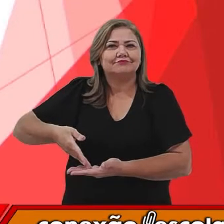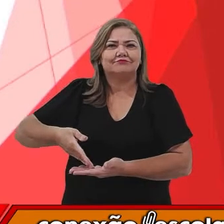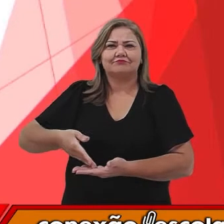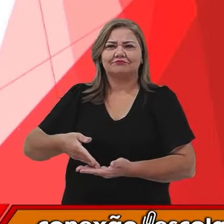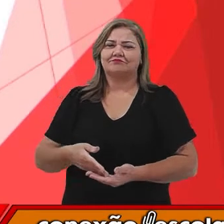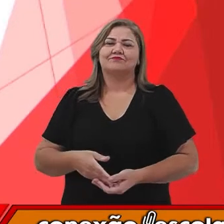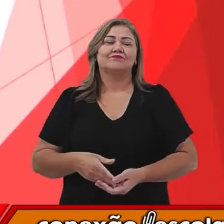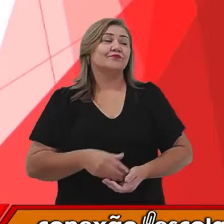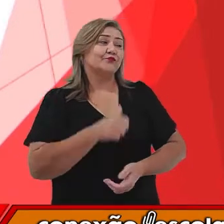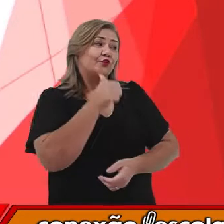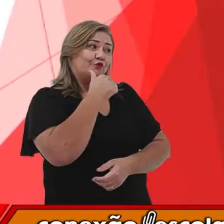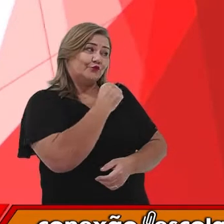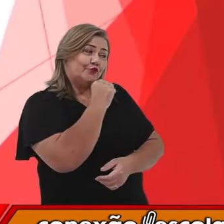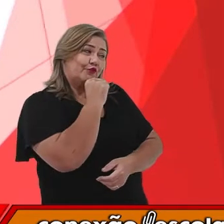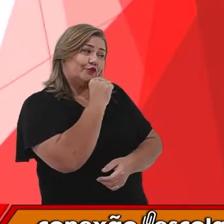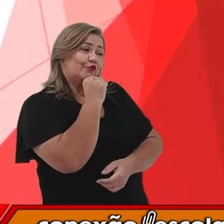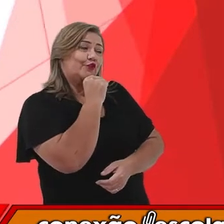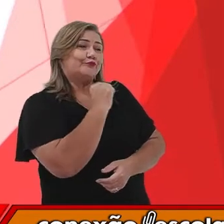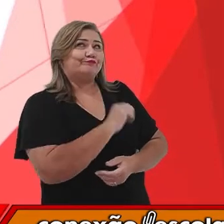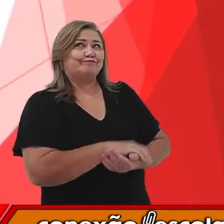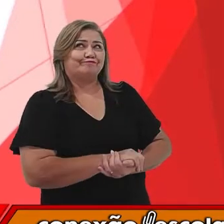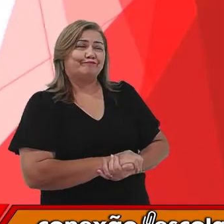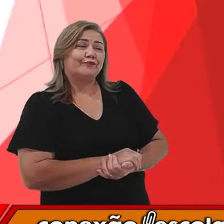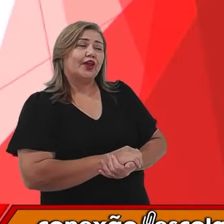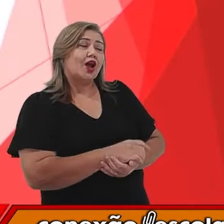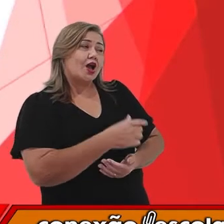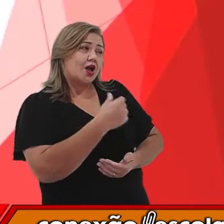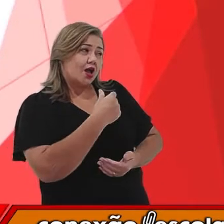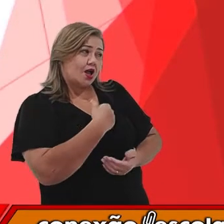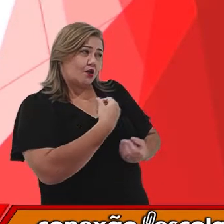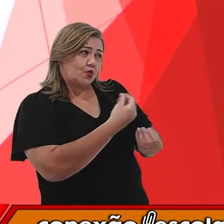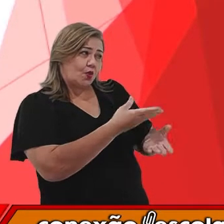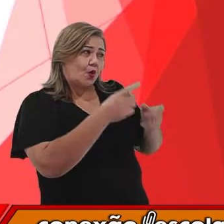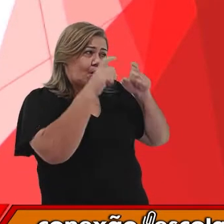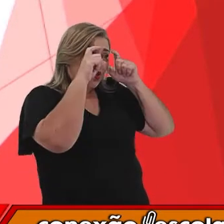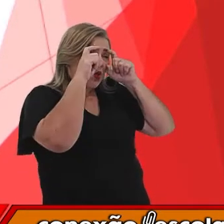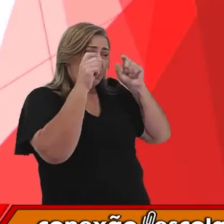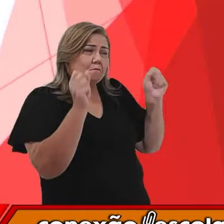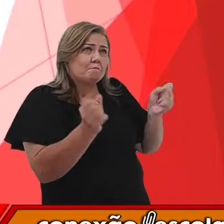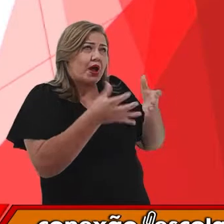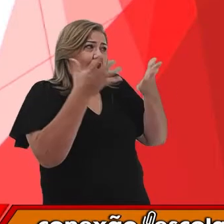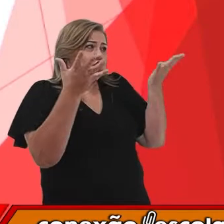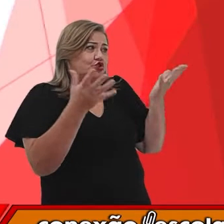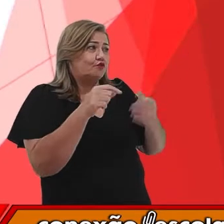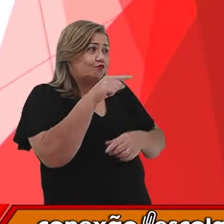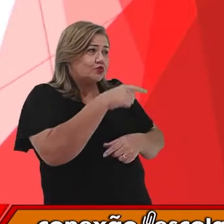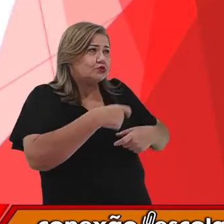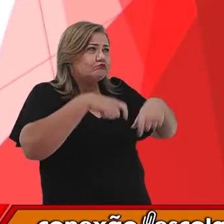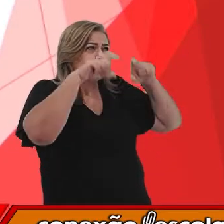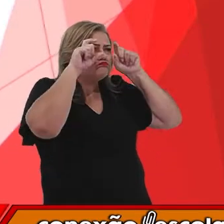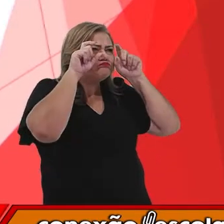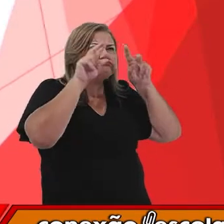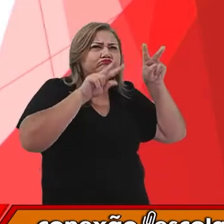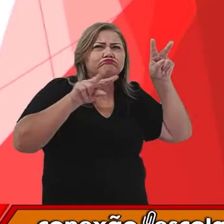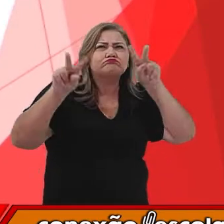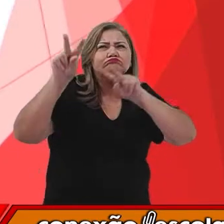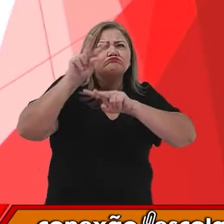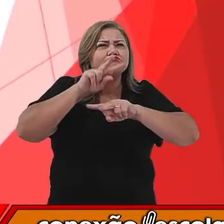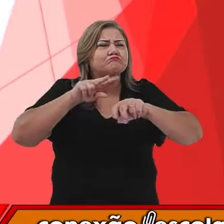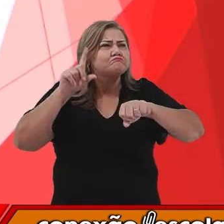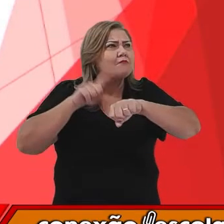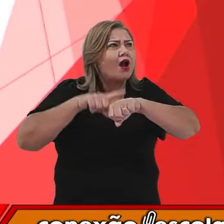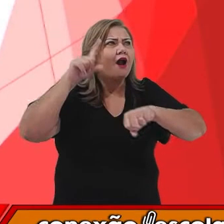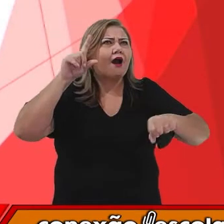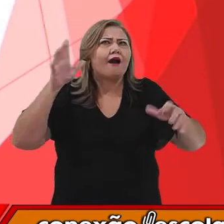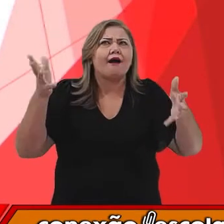são mágicos, ela disse. Se você usá-los sempre, de repente vai ver coisas